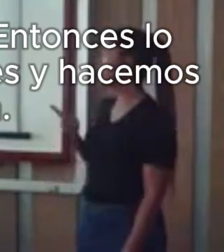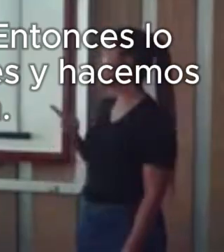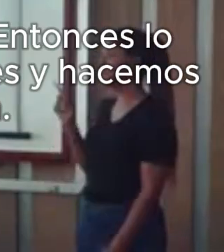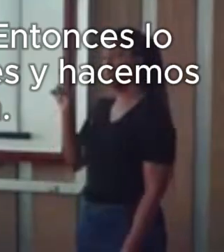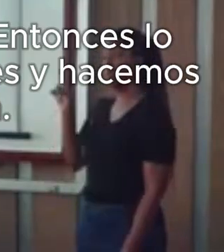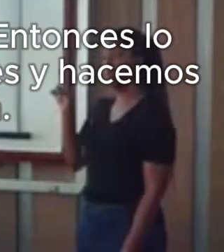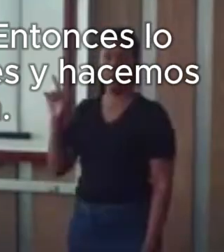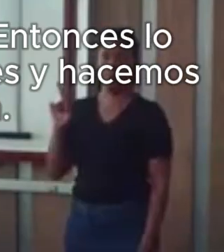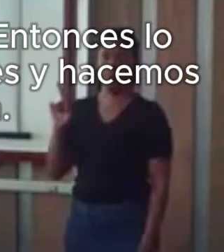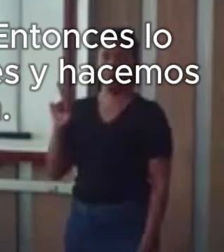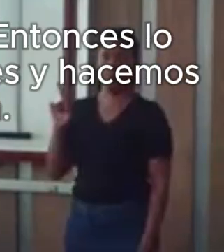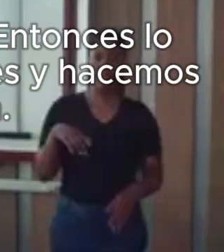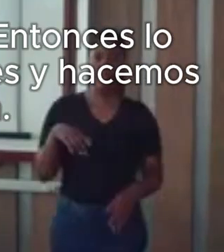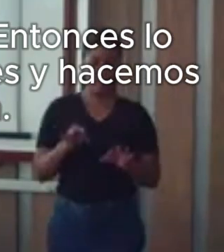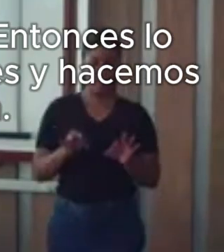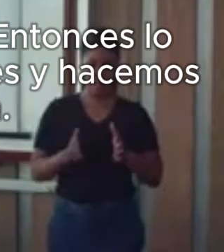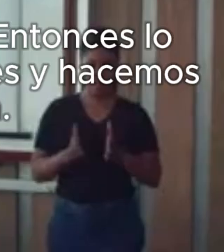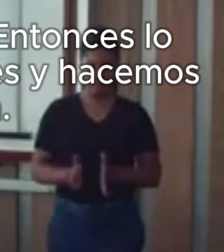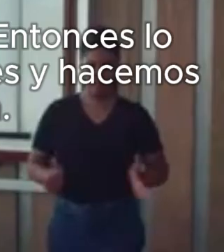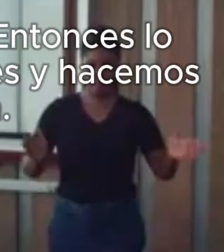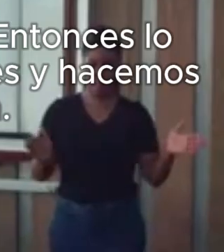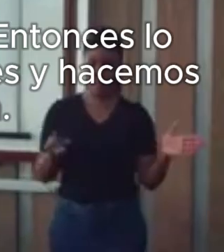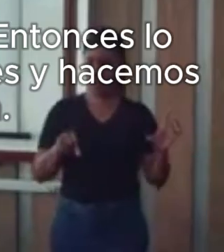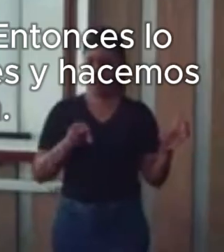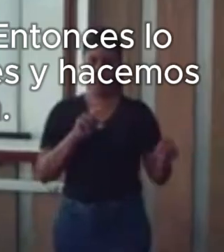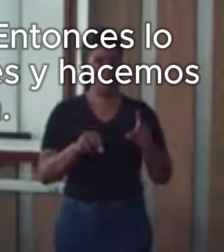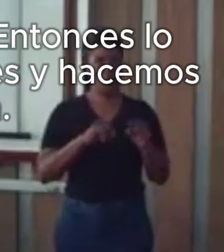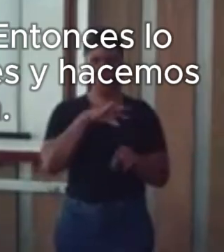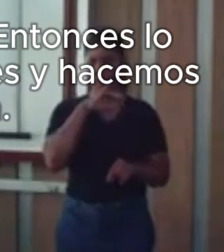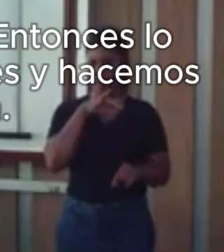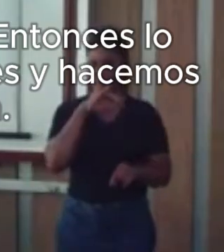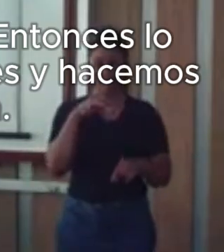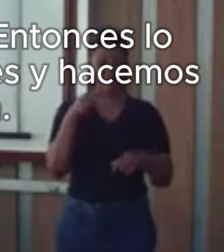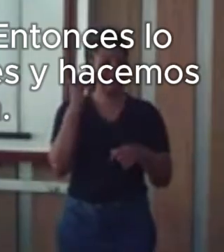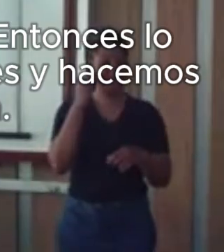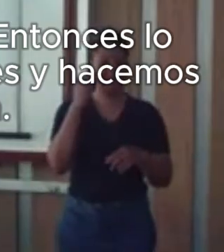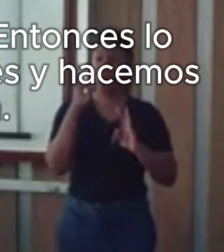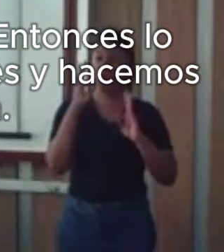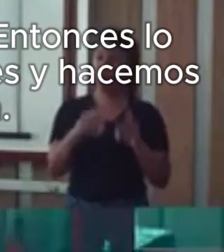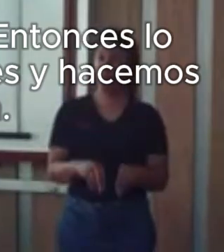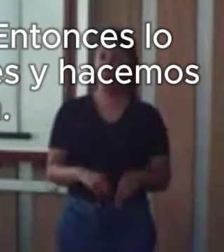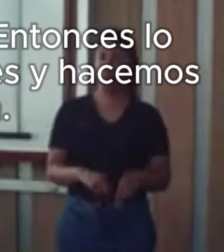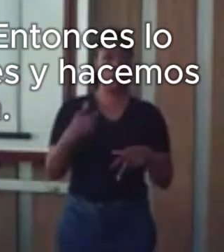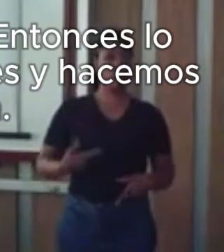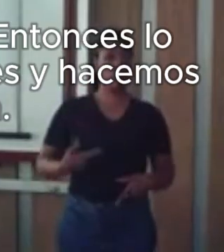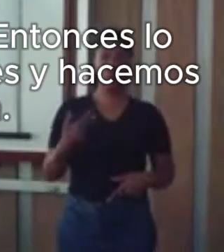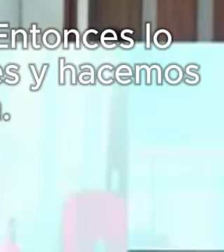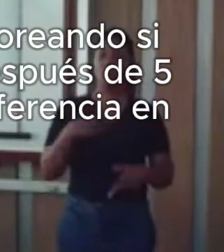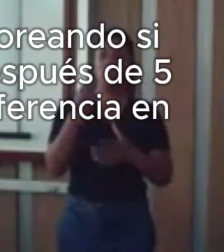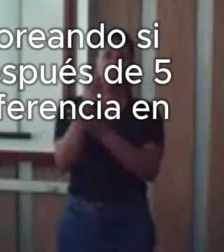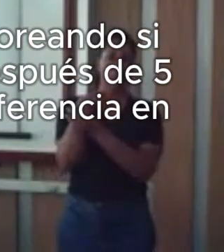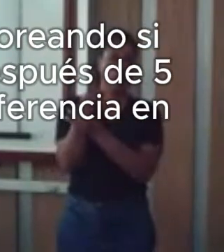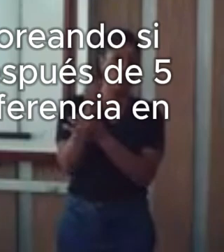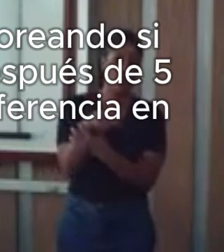no período de triagem, a gente seleciona os animais e faz tudo o que pode fazer por eles. Cirurgia,